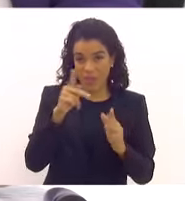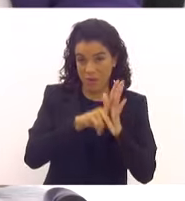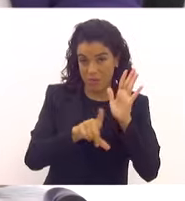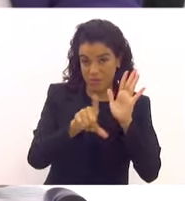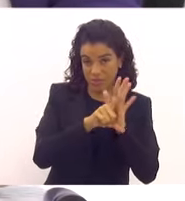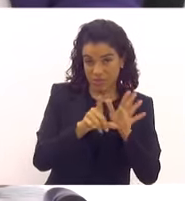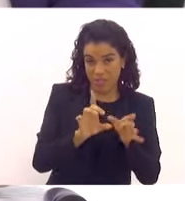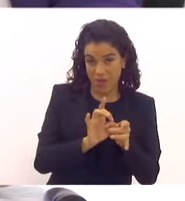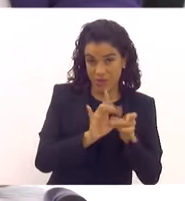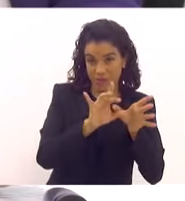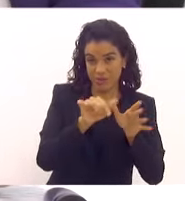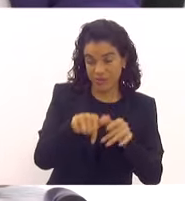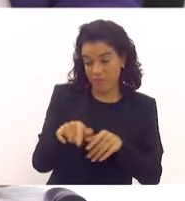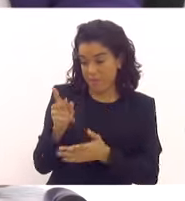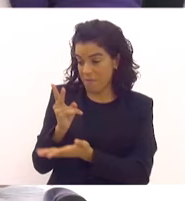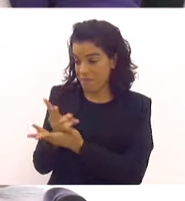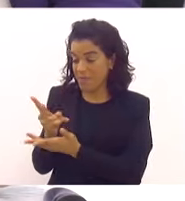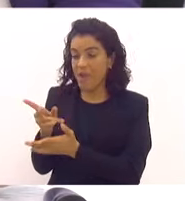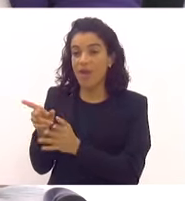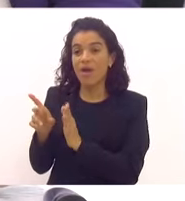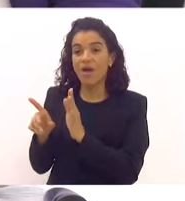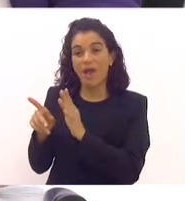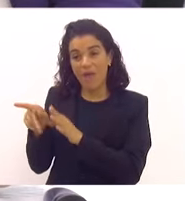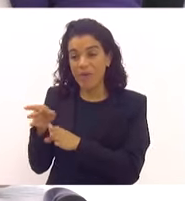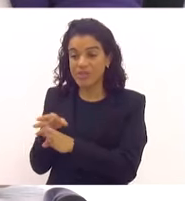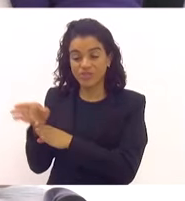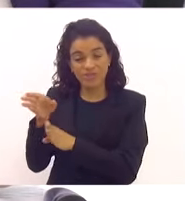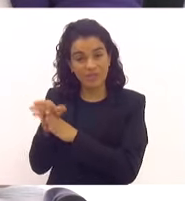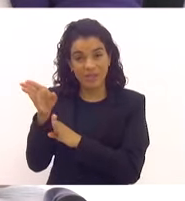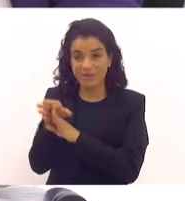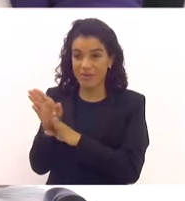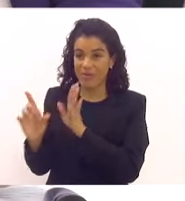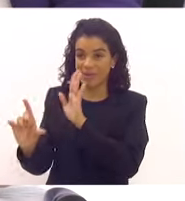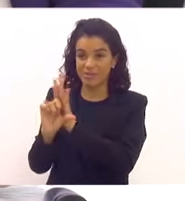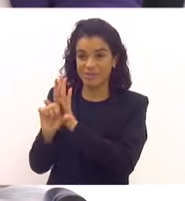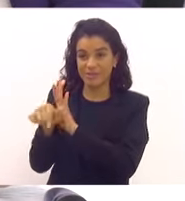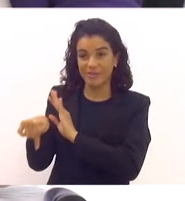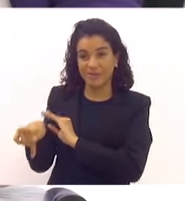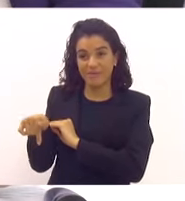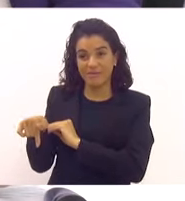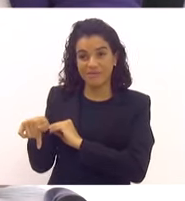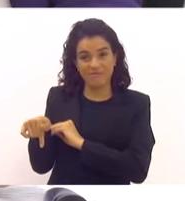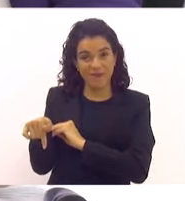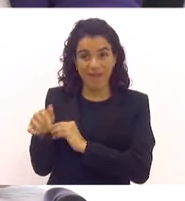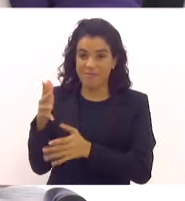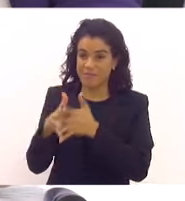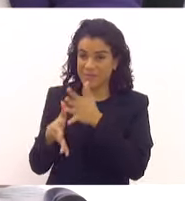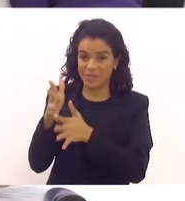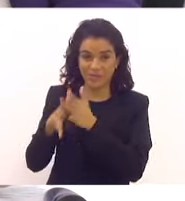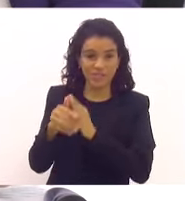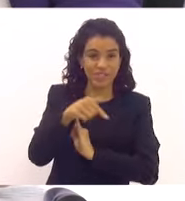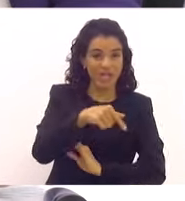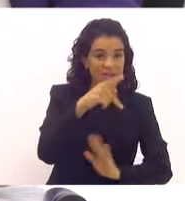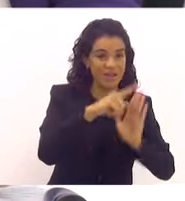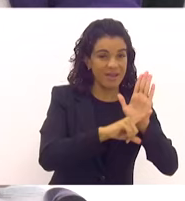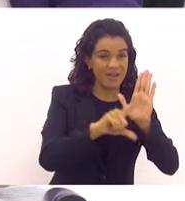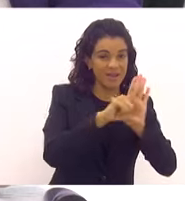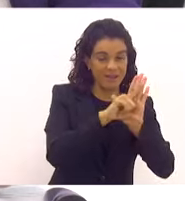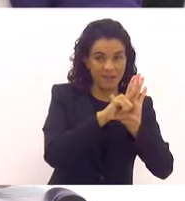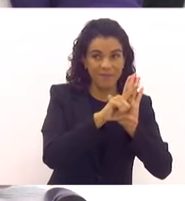lei autorizativo que tem o mesmo objetivo, uma indicação, ela também ela vai acabar prejudicando o projeto